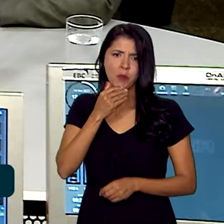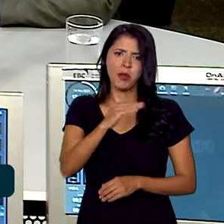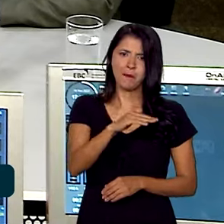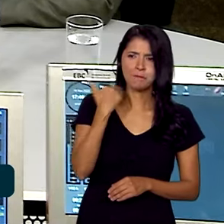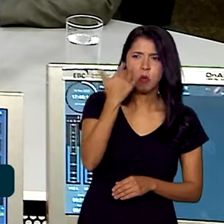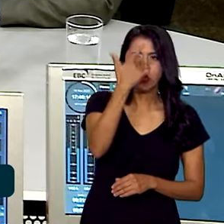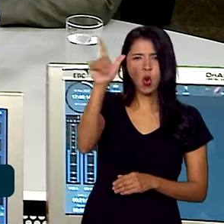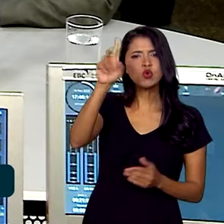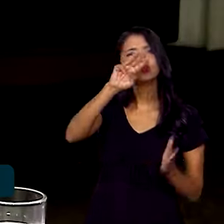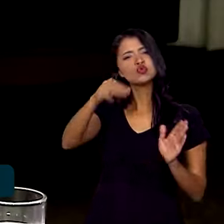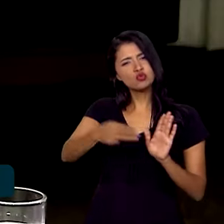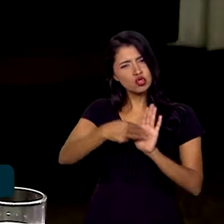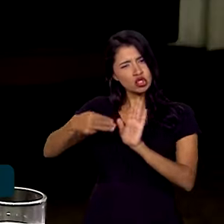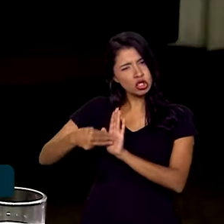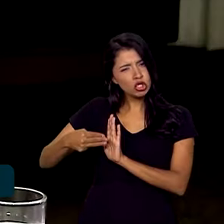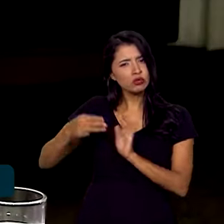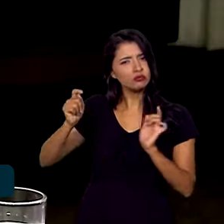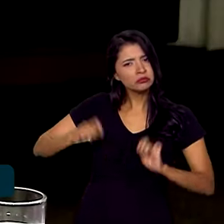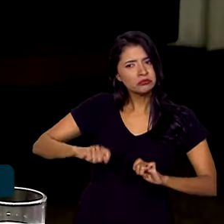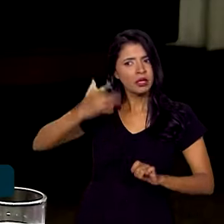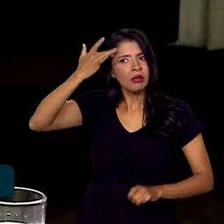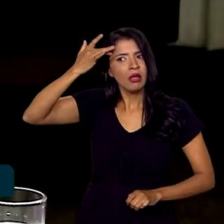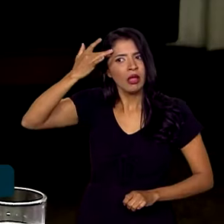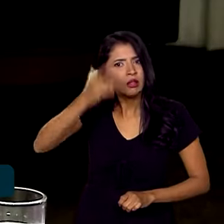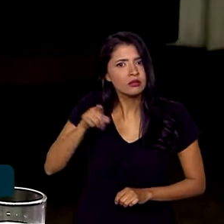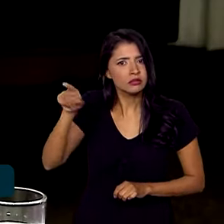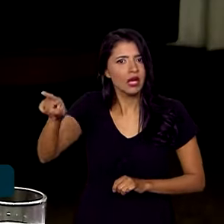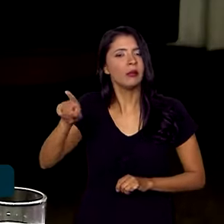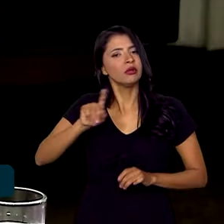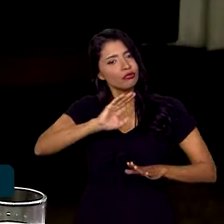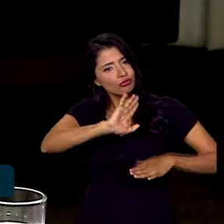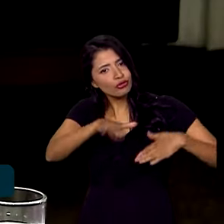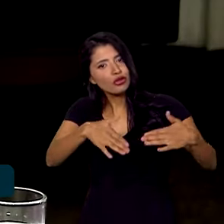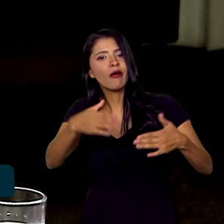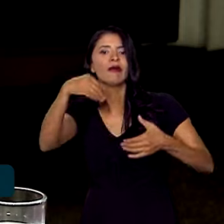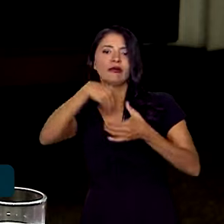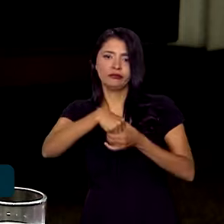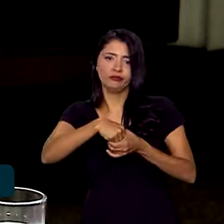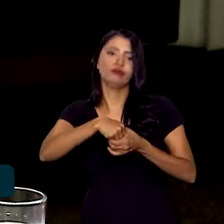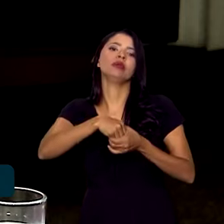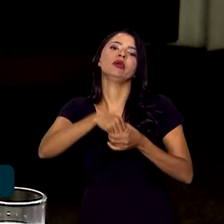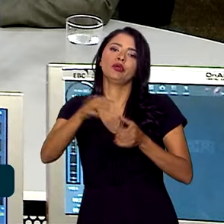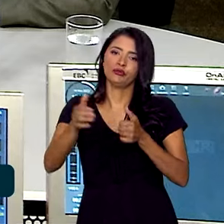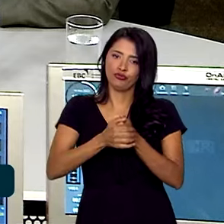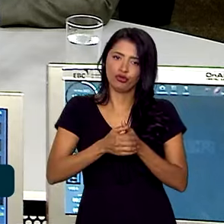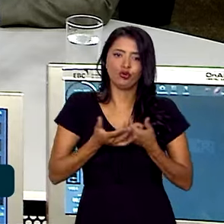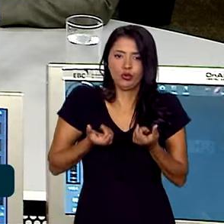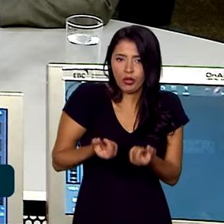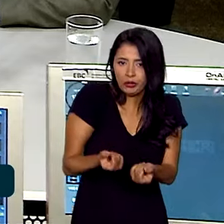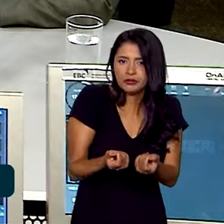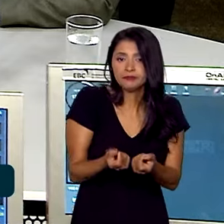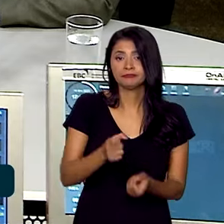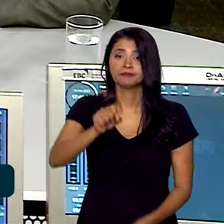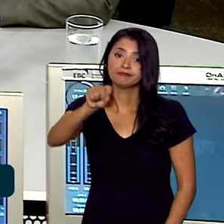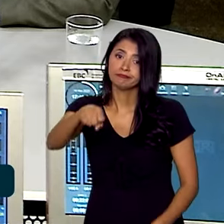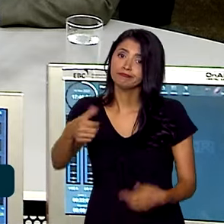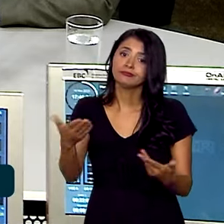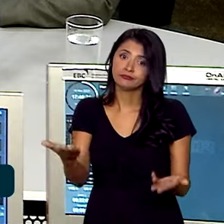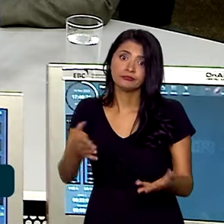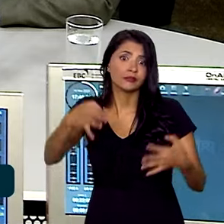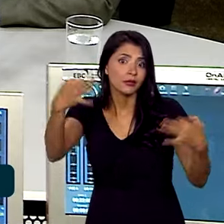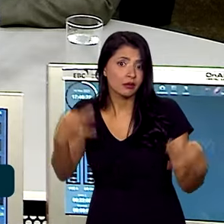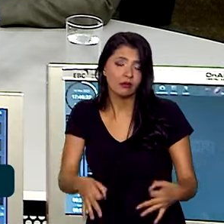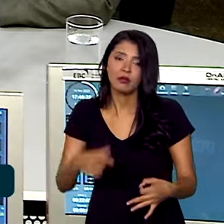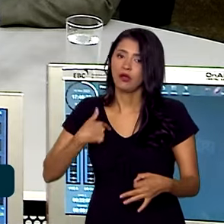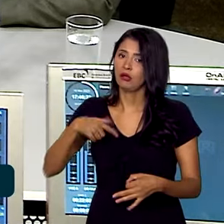outras causas e e sem saber que ele já vinha desenvolvendo um câncer de próstata exatamente né quando a gente não a gente